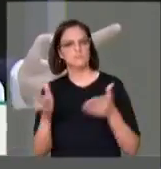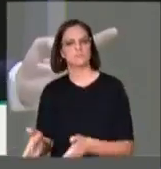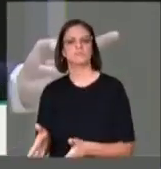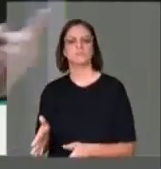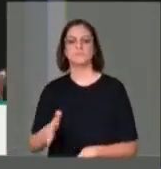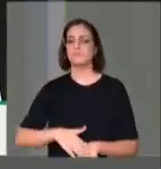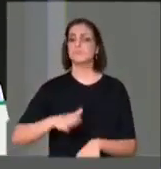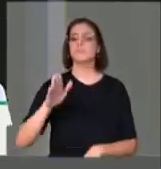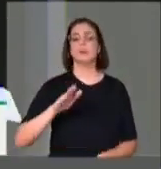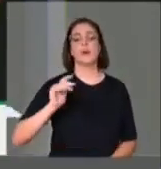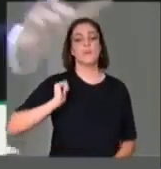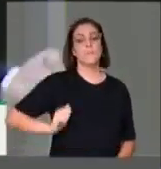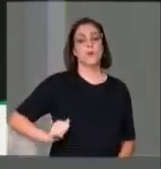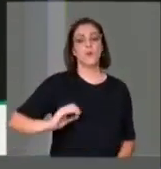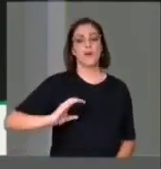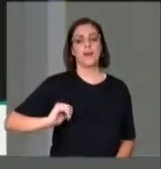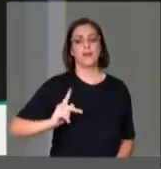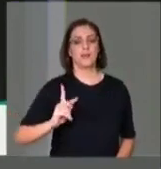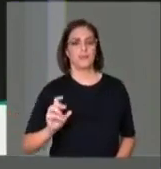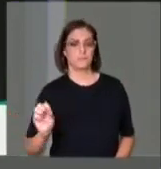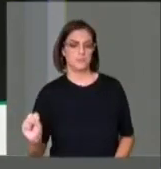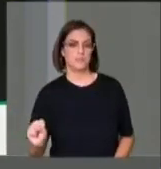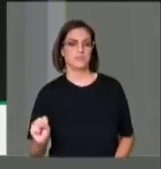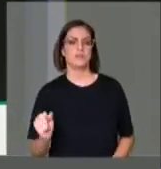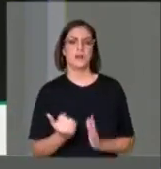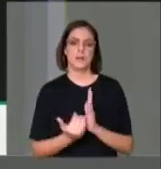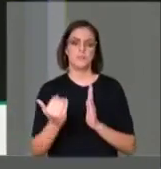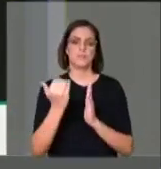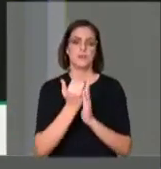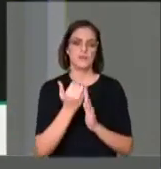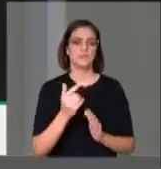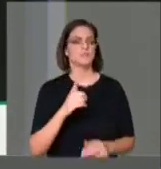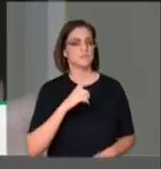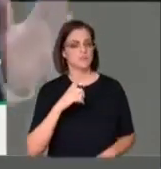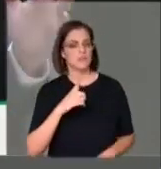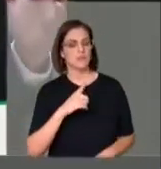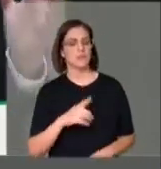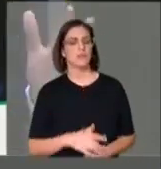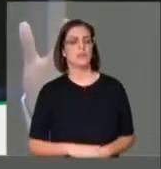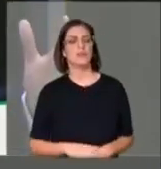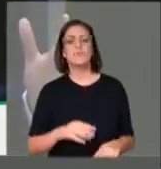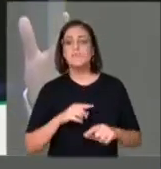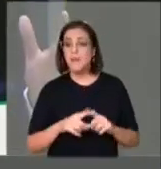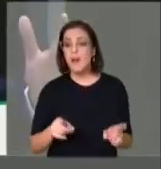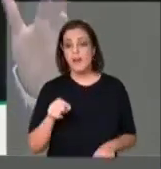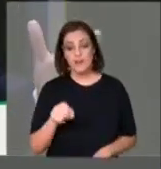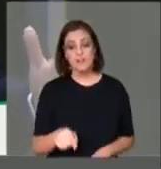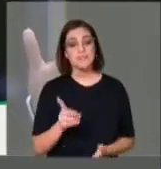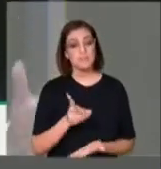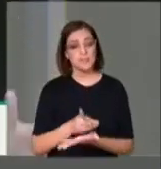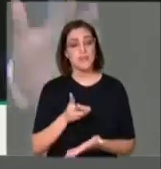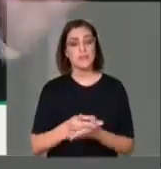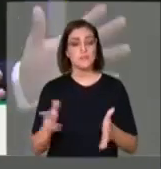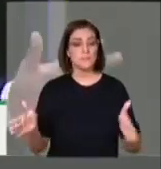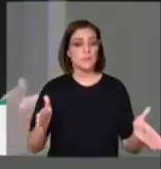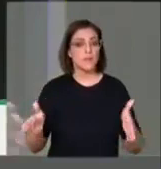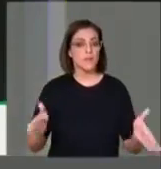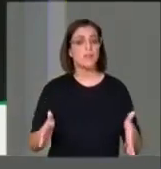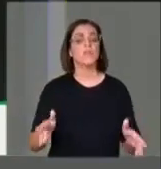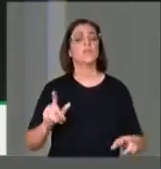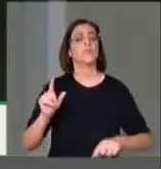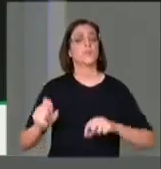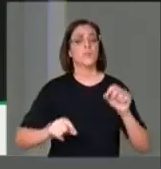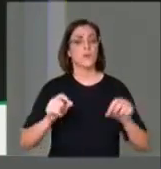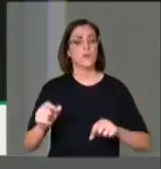mil bolsas do CAPES entre 2002 e 2012. Mas foi nesse período em que o país teve um